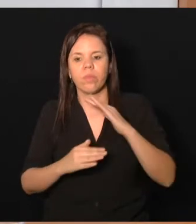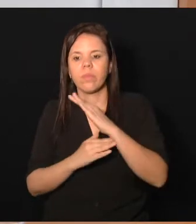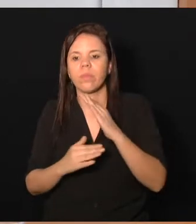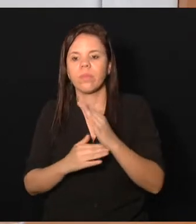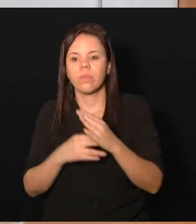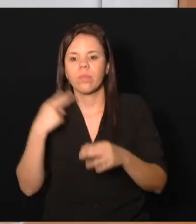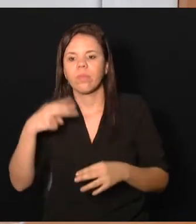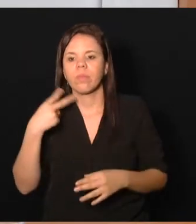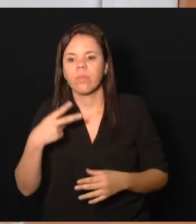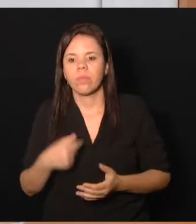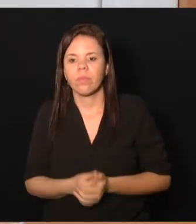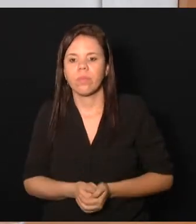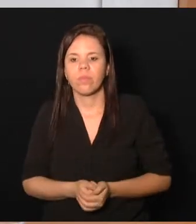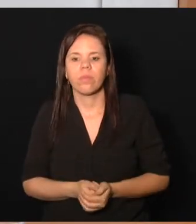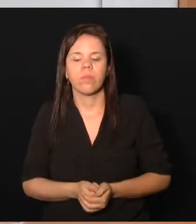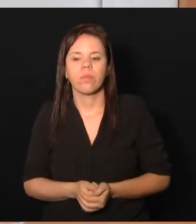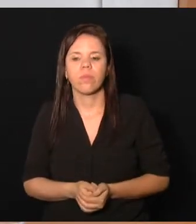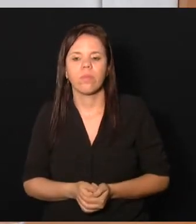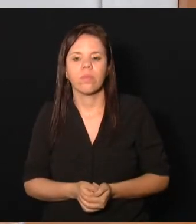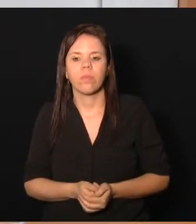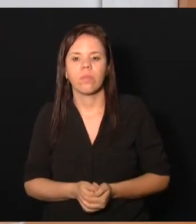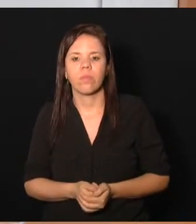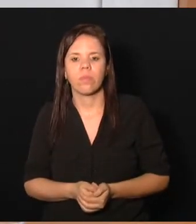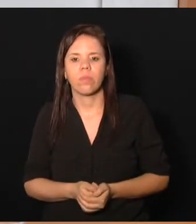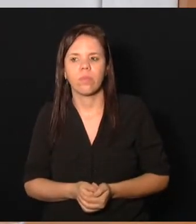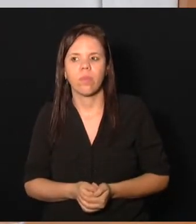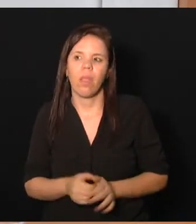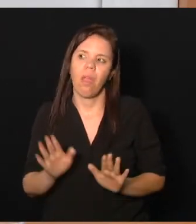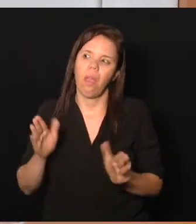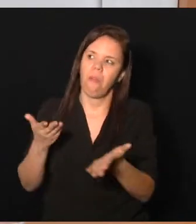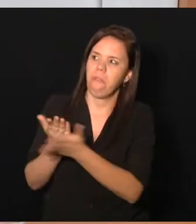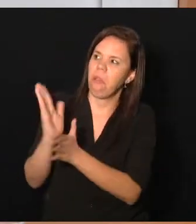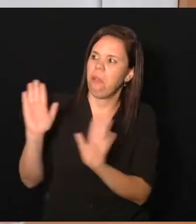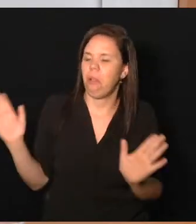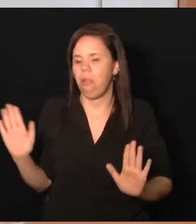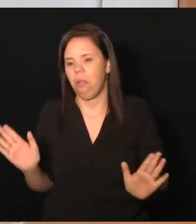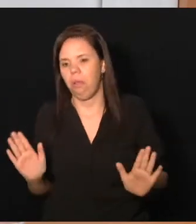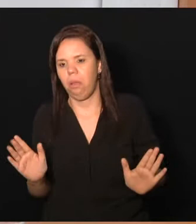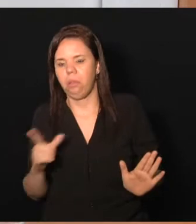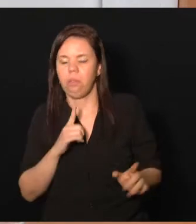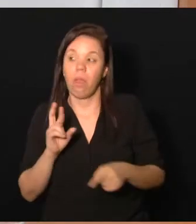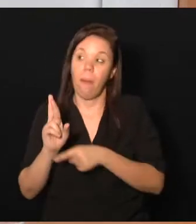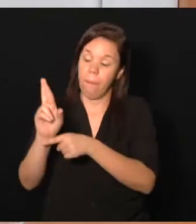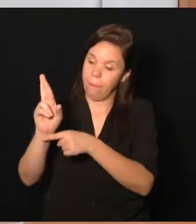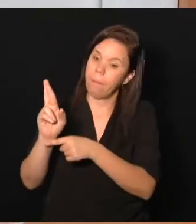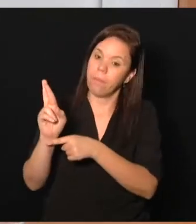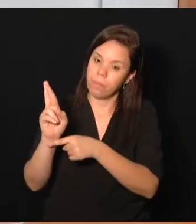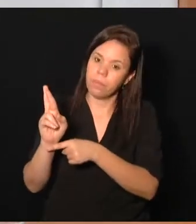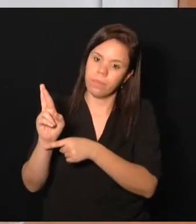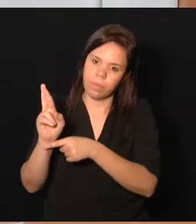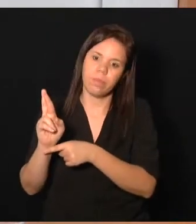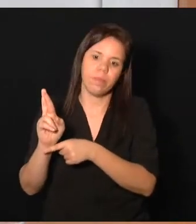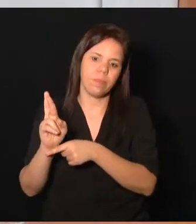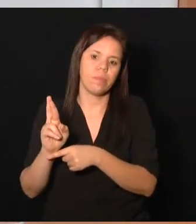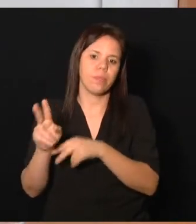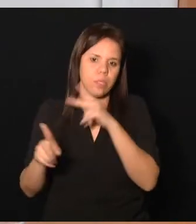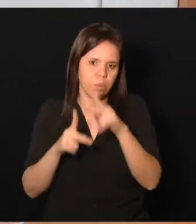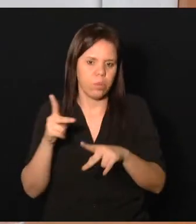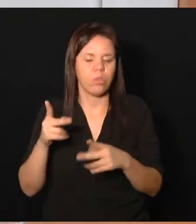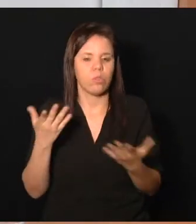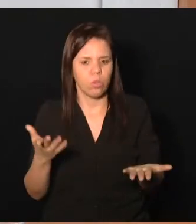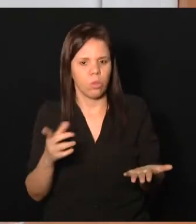de Vereadores. Eles foram eleitos para isso. Eles têm representatividade popular. Não